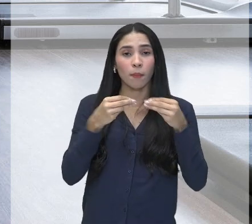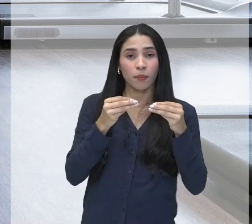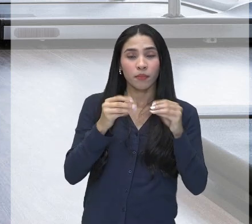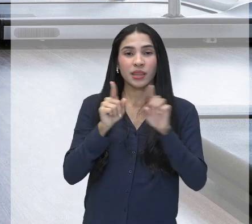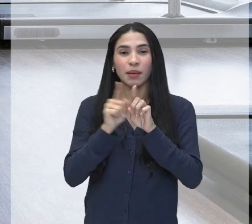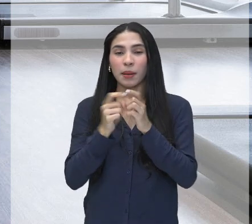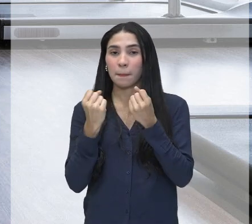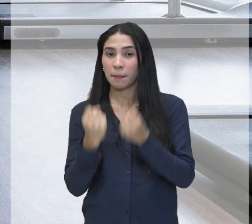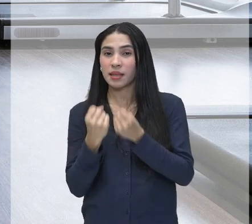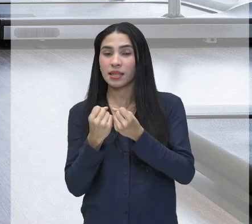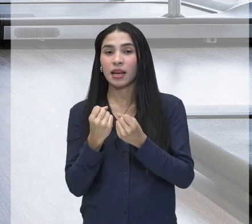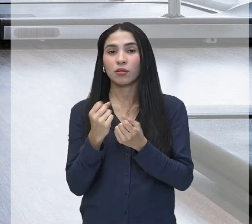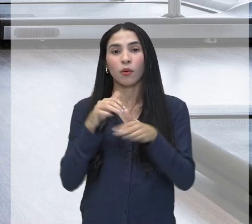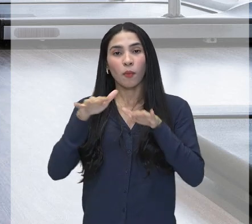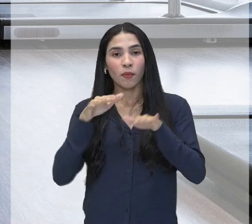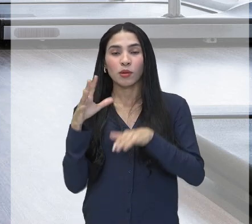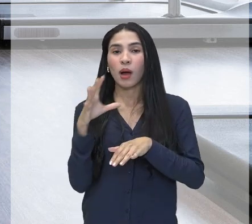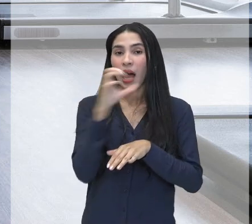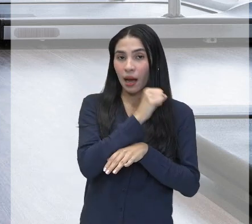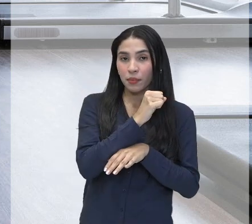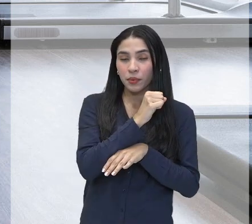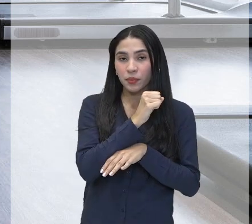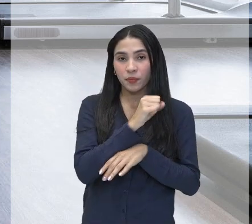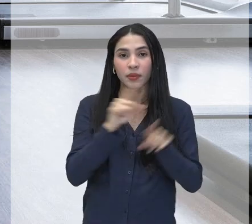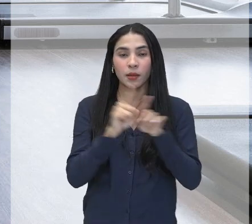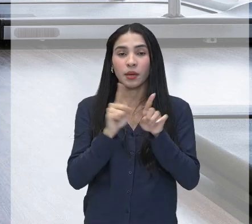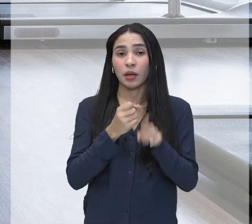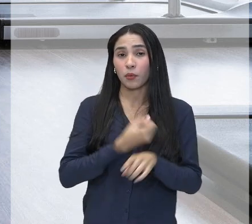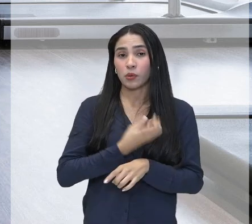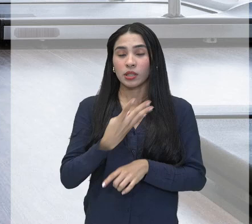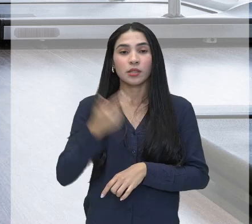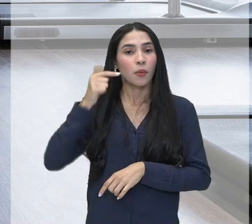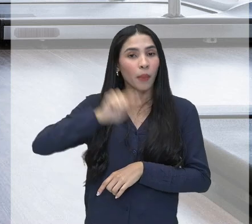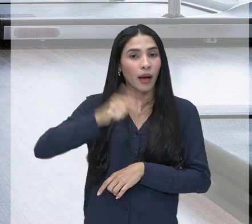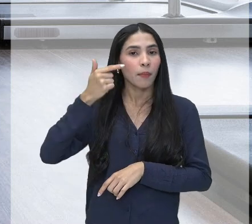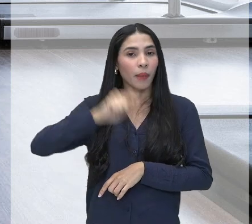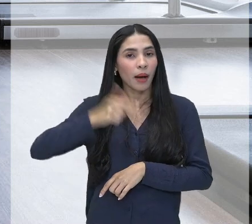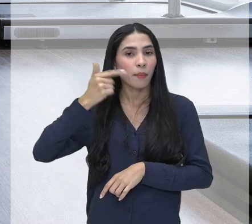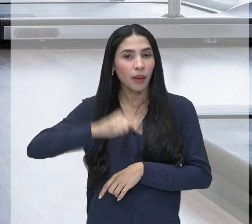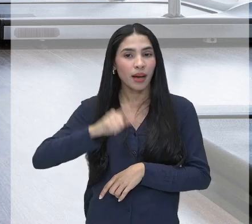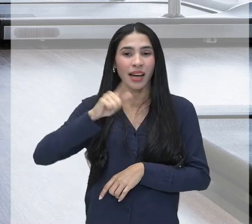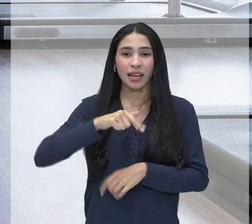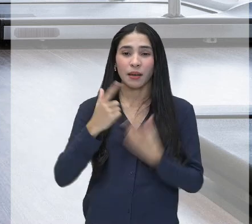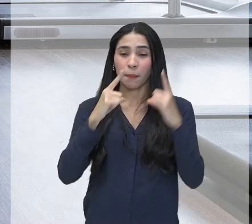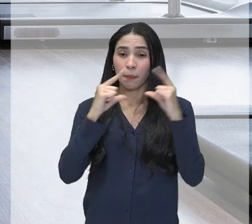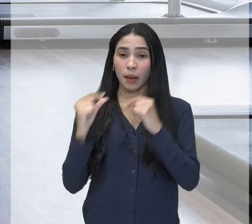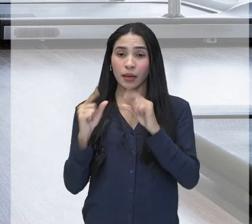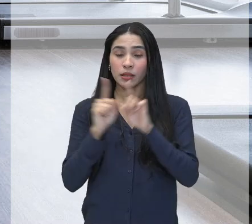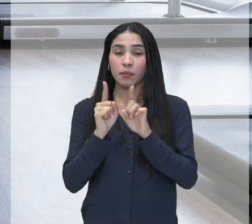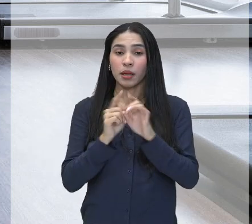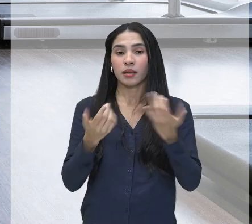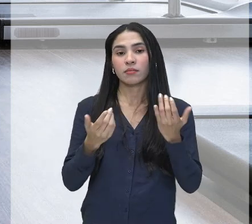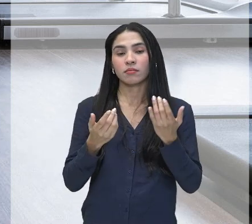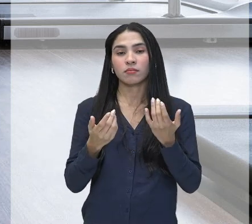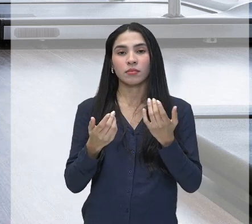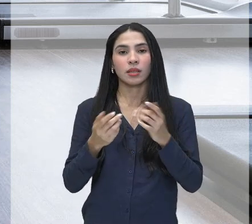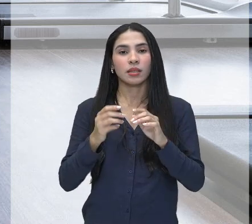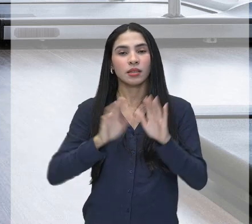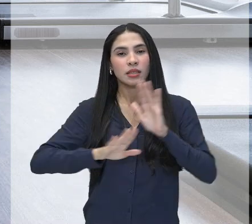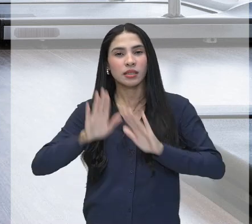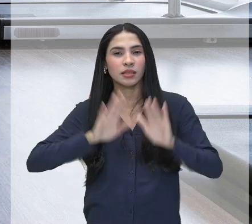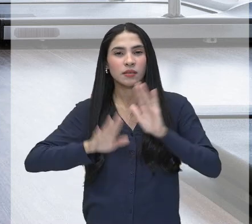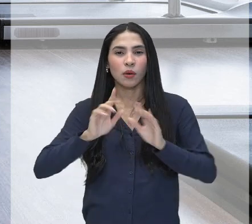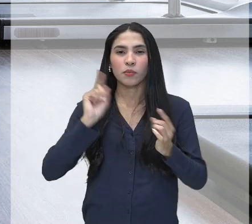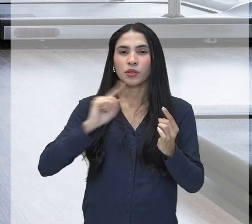movimentos mais rápidos e explosivos. A quantidade de repetições é geralmente baixa e o descanso ele vai variar de acordo com o